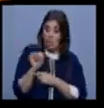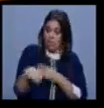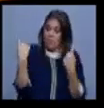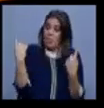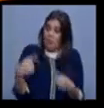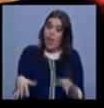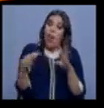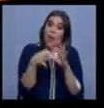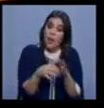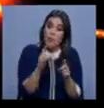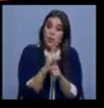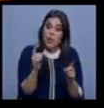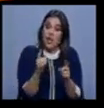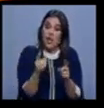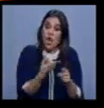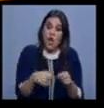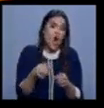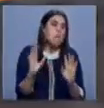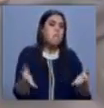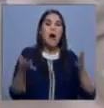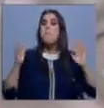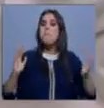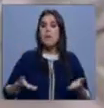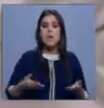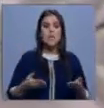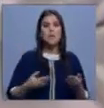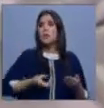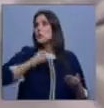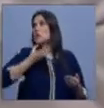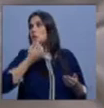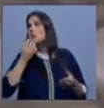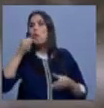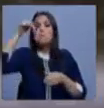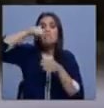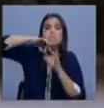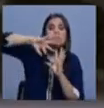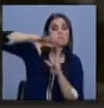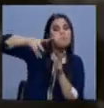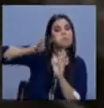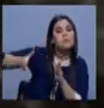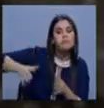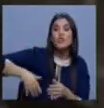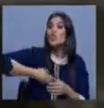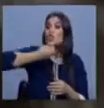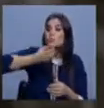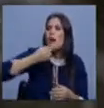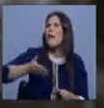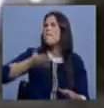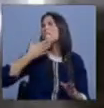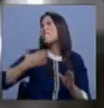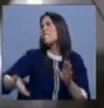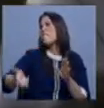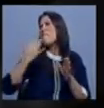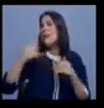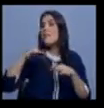nós se calhar não precisamos de encontrar razões internas dos planetas para explicar serem tão grandes, mas ao mesmo